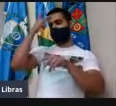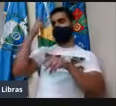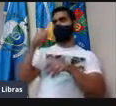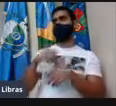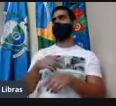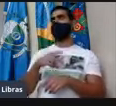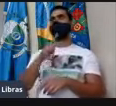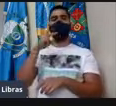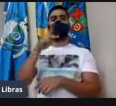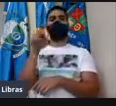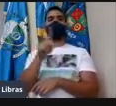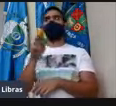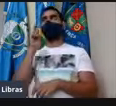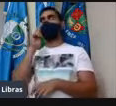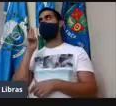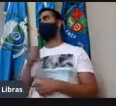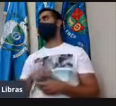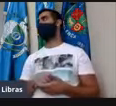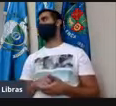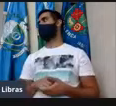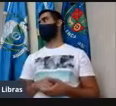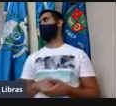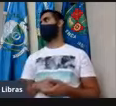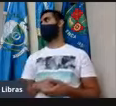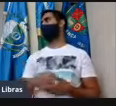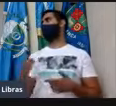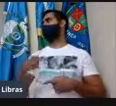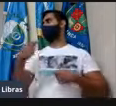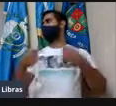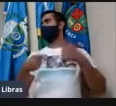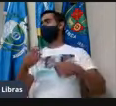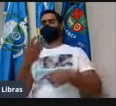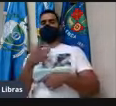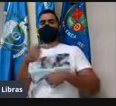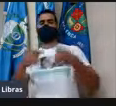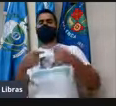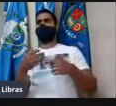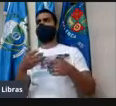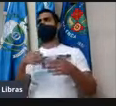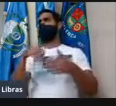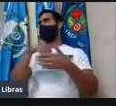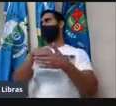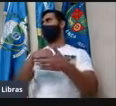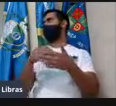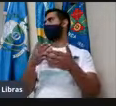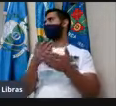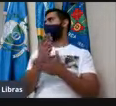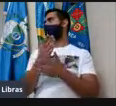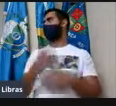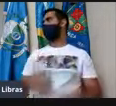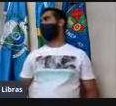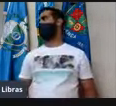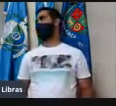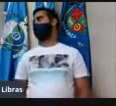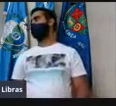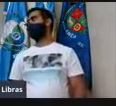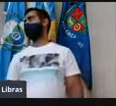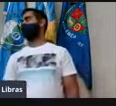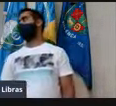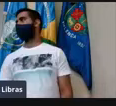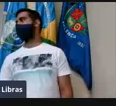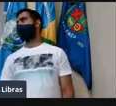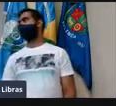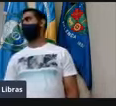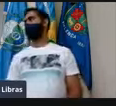15 de outubro, vereador professor Rafael. Requerimento está em discussão, não há quem queira discutir, está em votação. Aprovado.